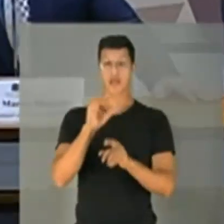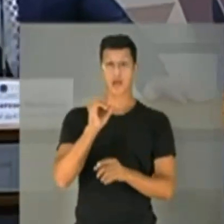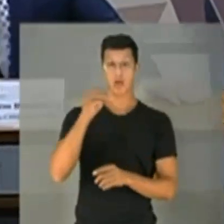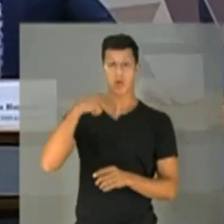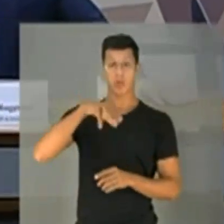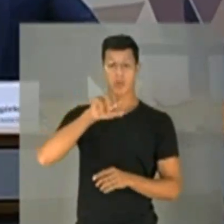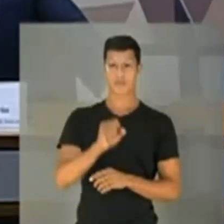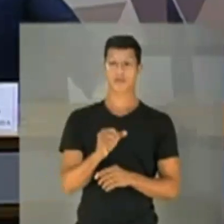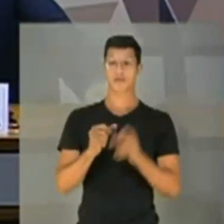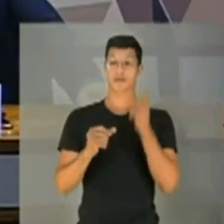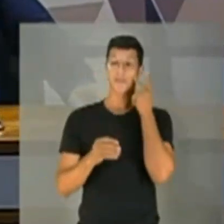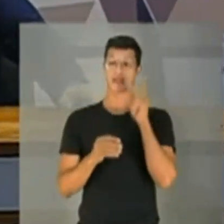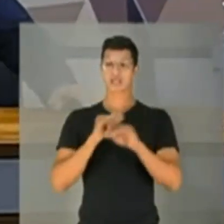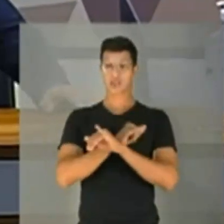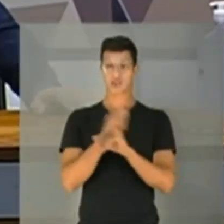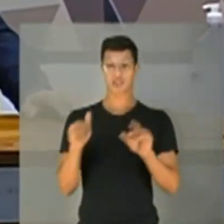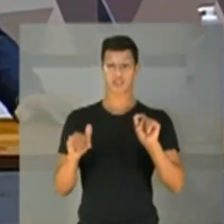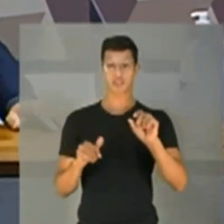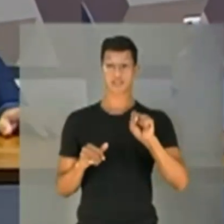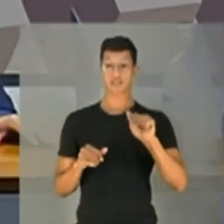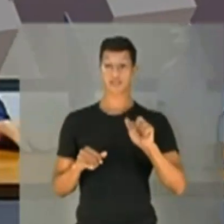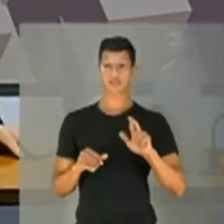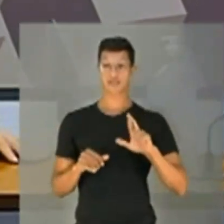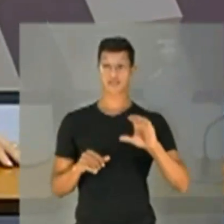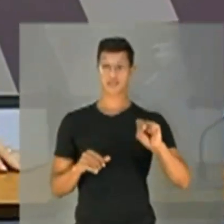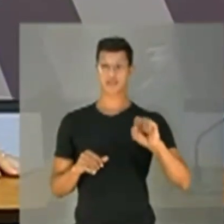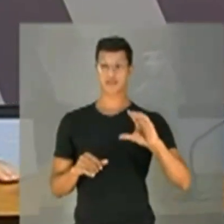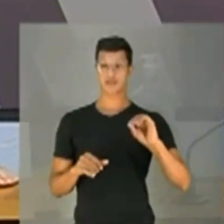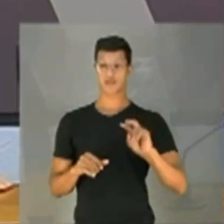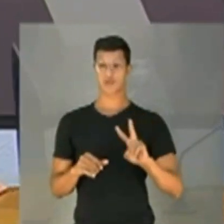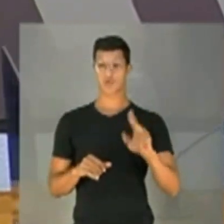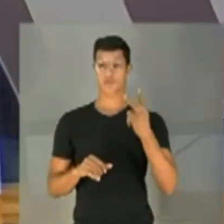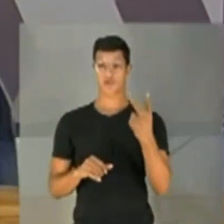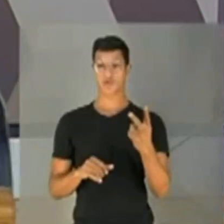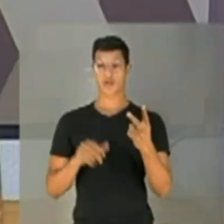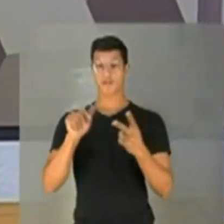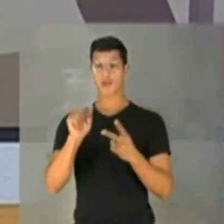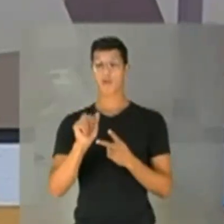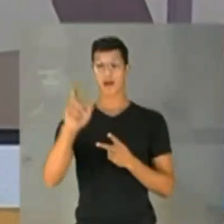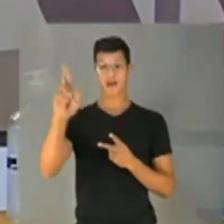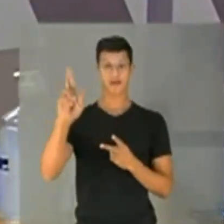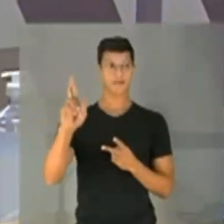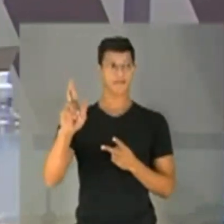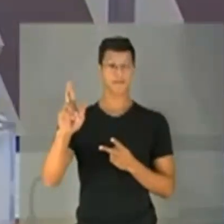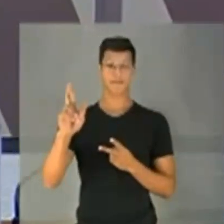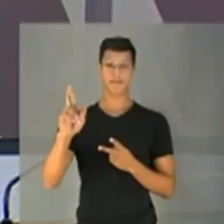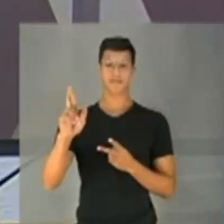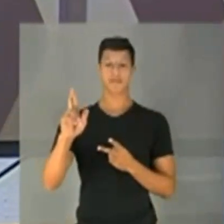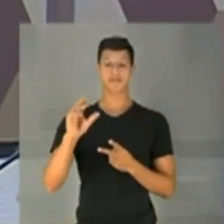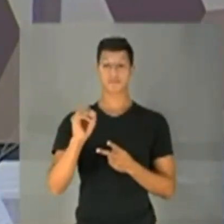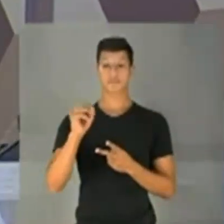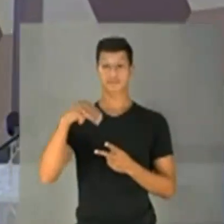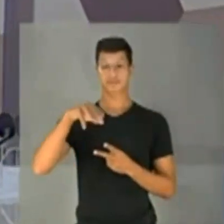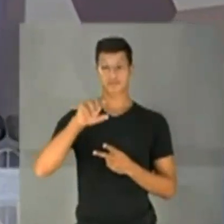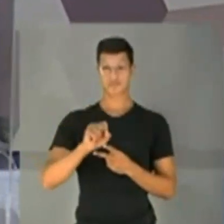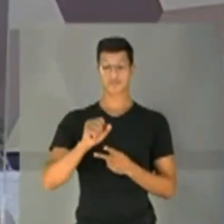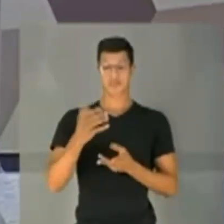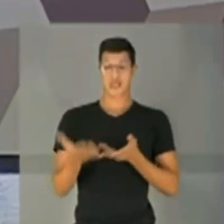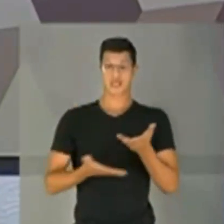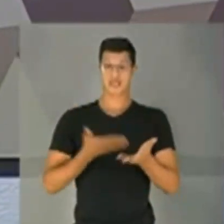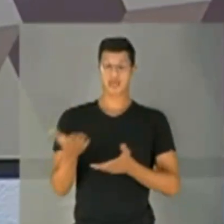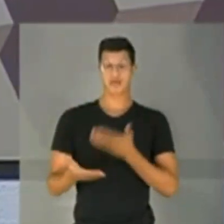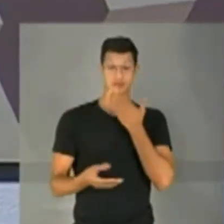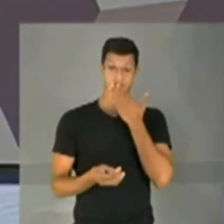OMS para ela declarar que o SARS-CoV-2 era transmissível pelo ar. E a OMS atendeu